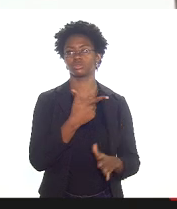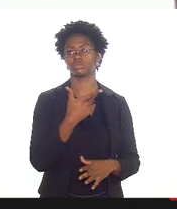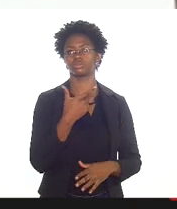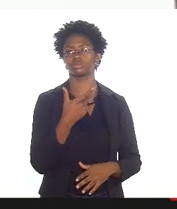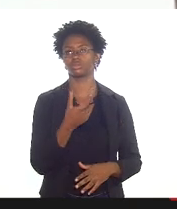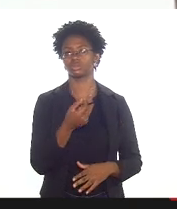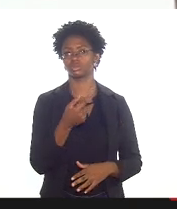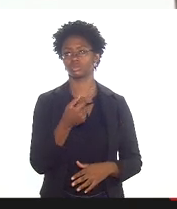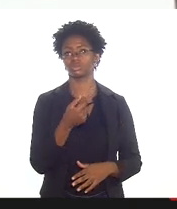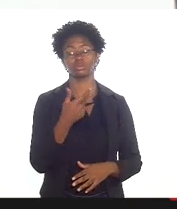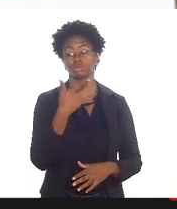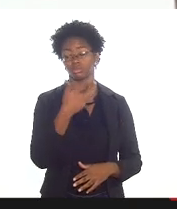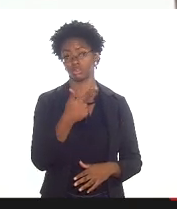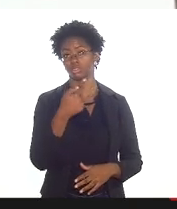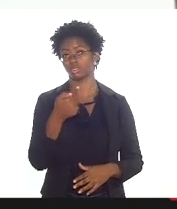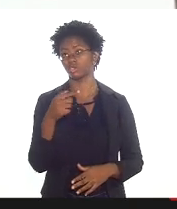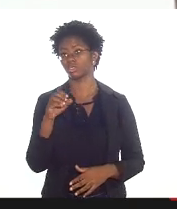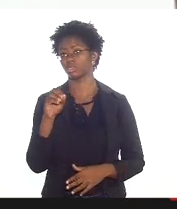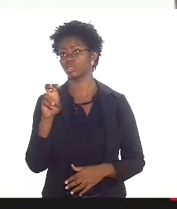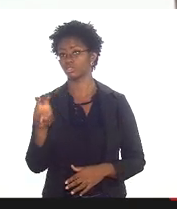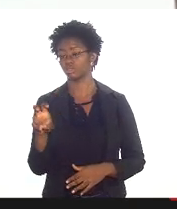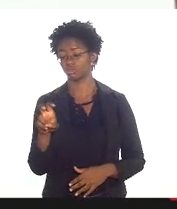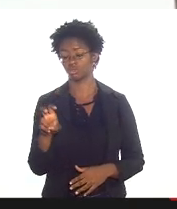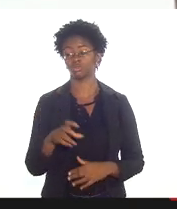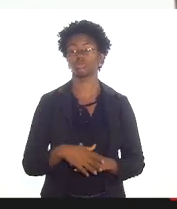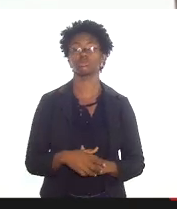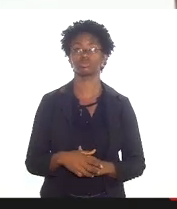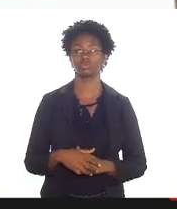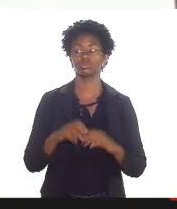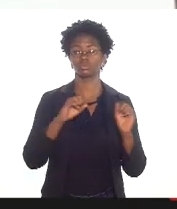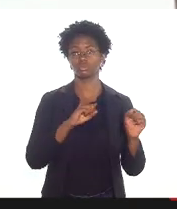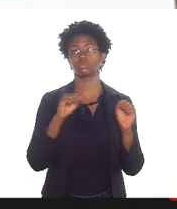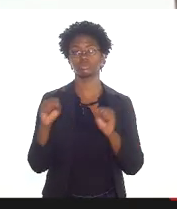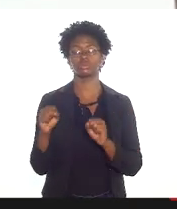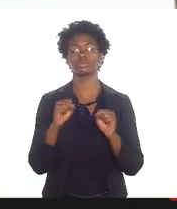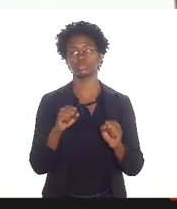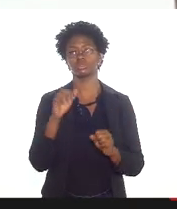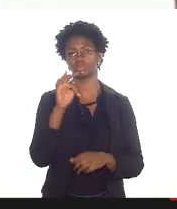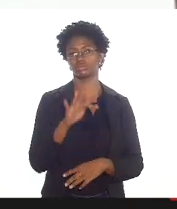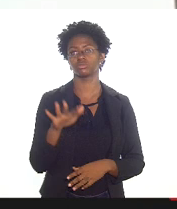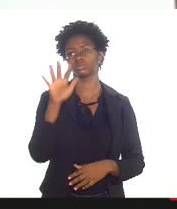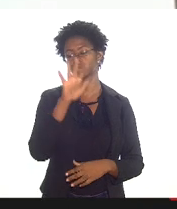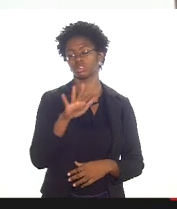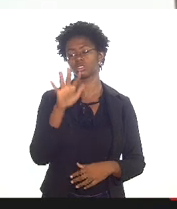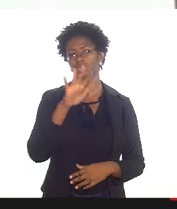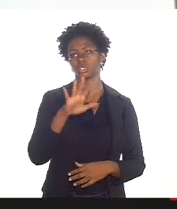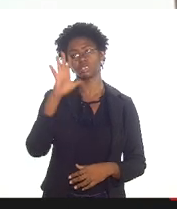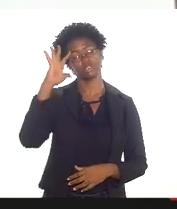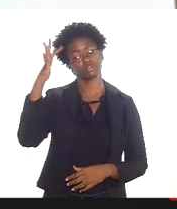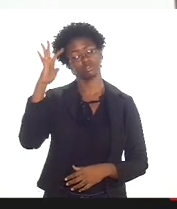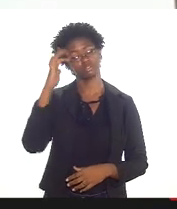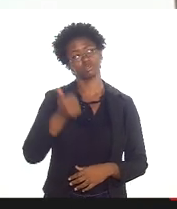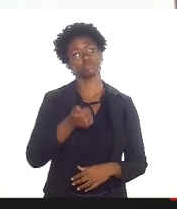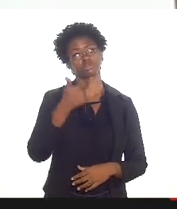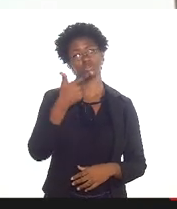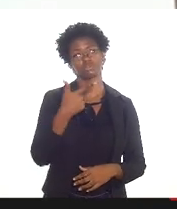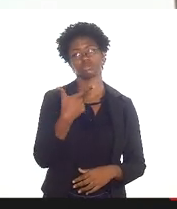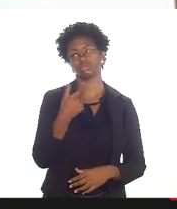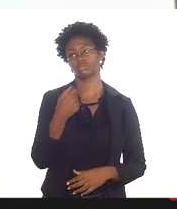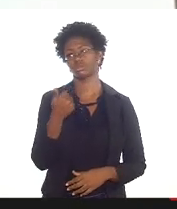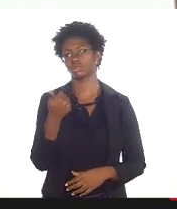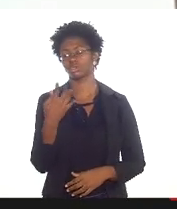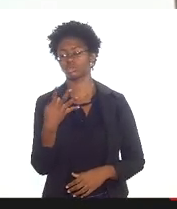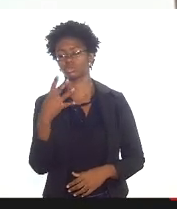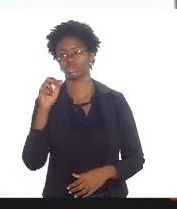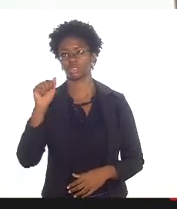2705 de 98 do Poder Executivo Federal, sobre a resolução 12/2014 da ANP